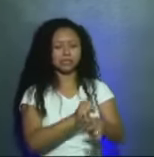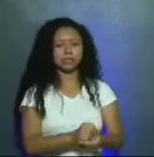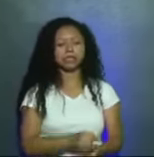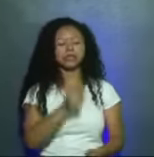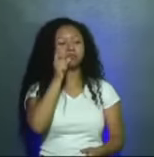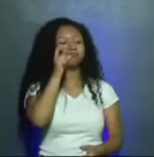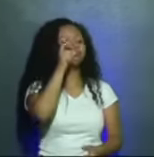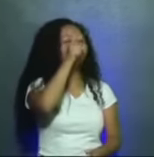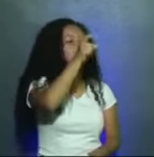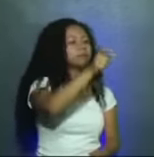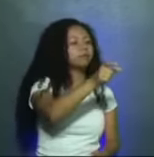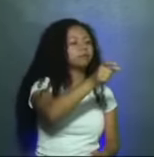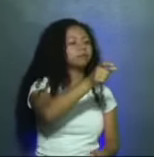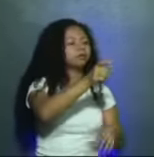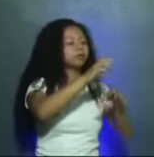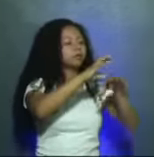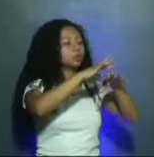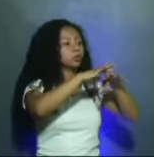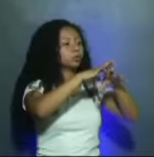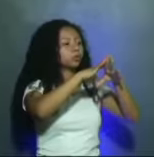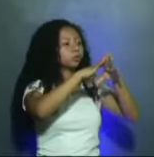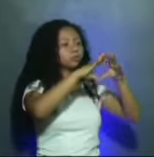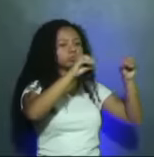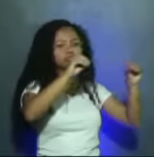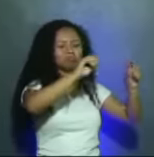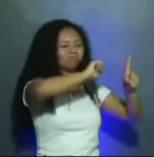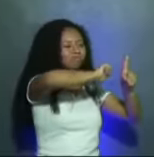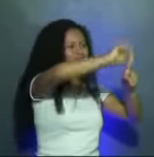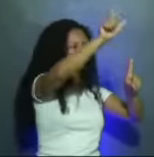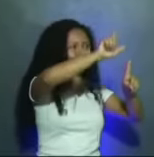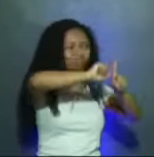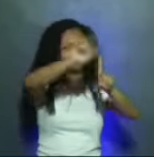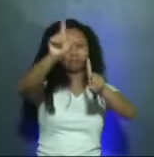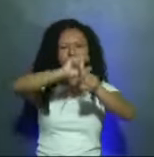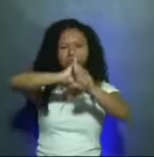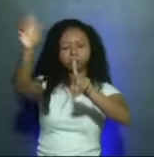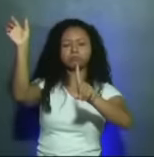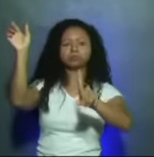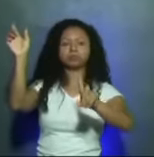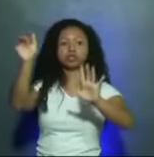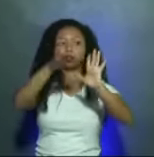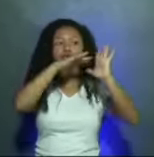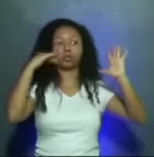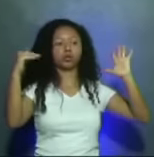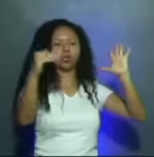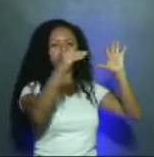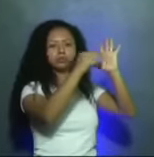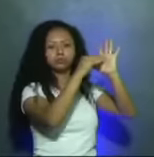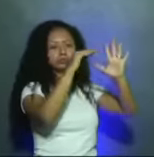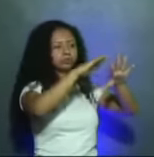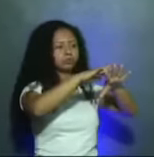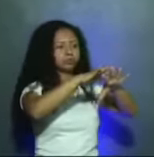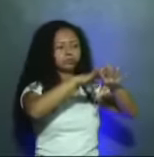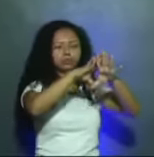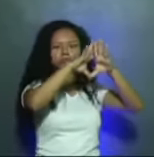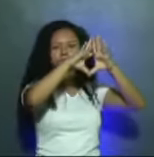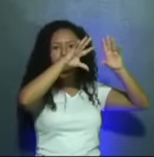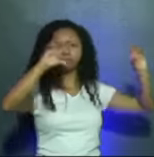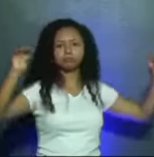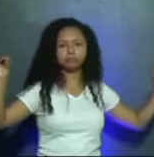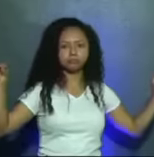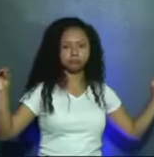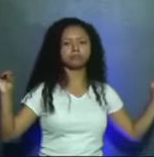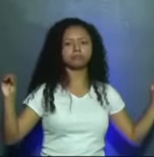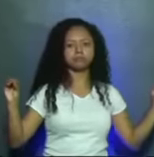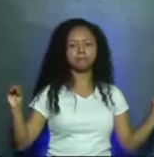curou todos os doentes. Todos os doentes. Gente, não há doença que Jesus não queira